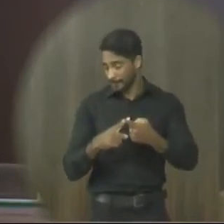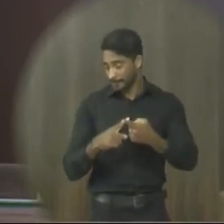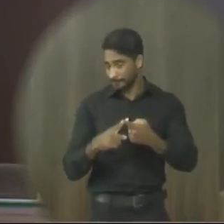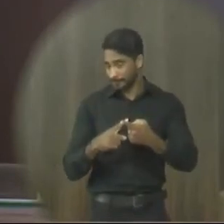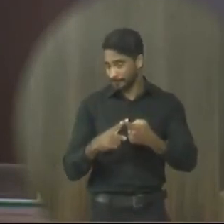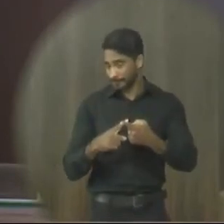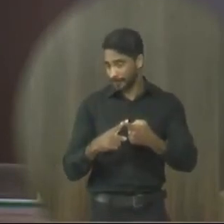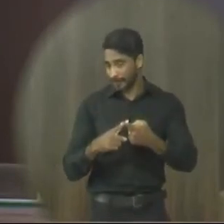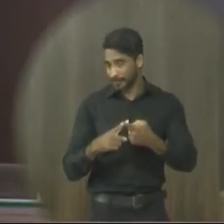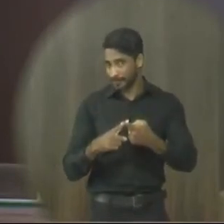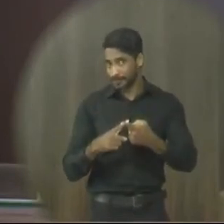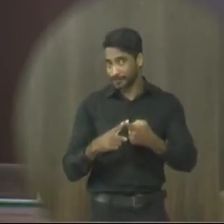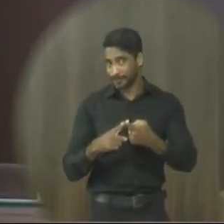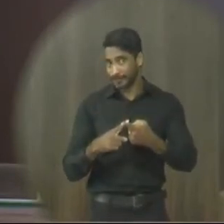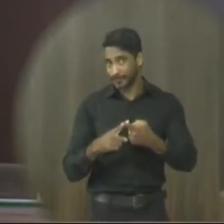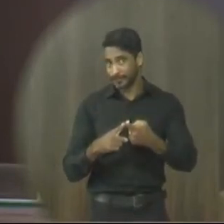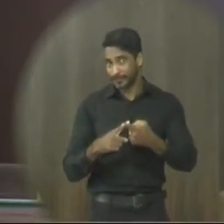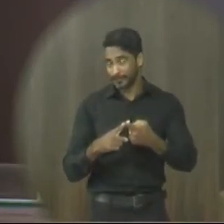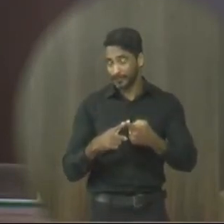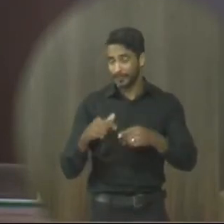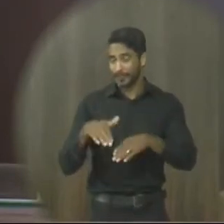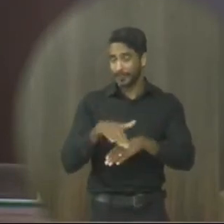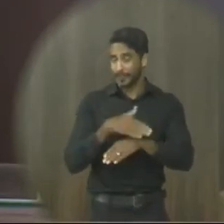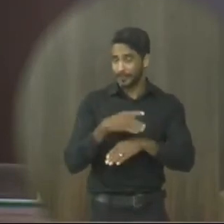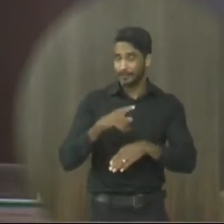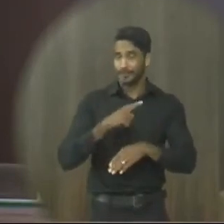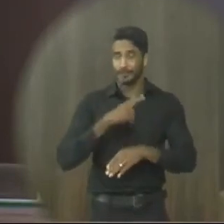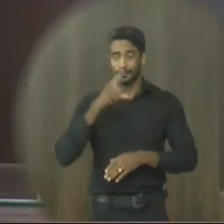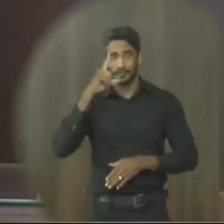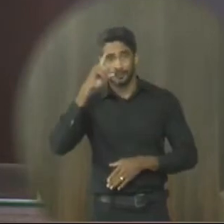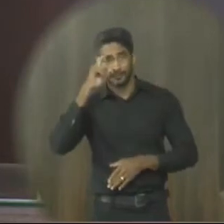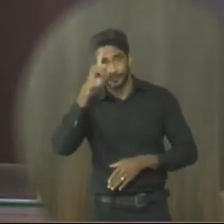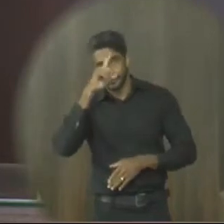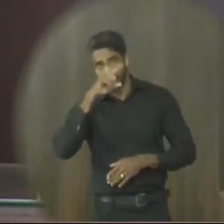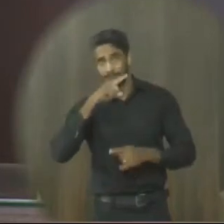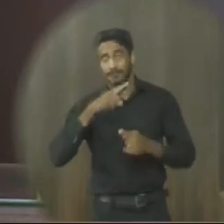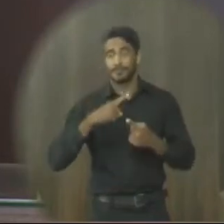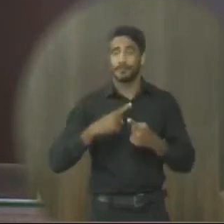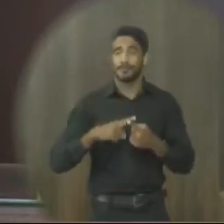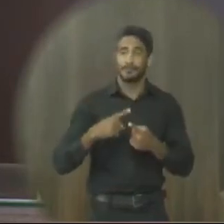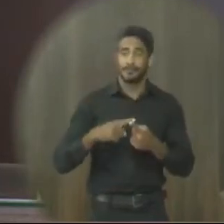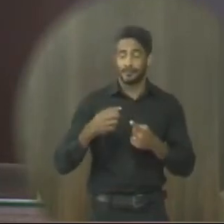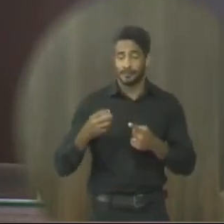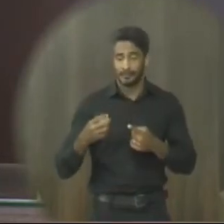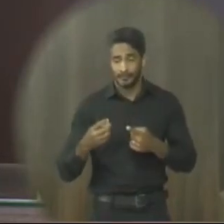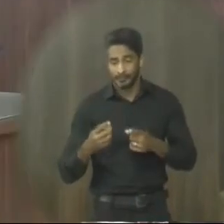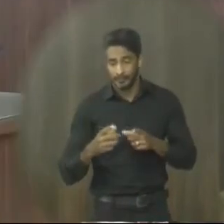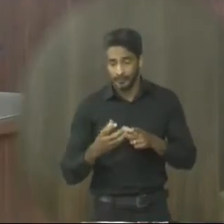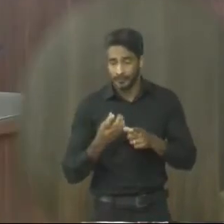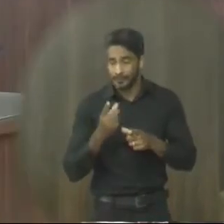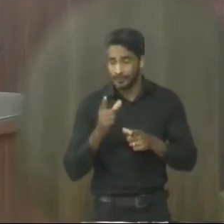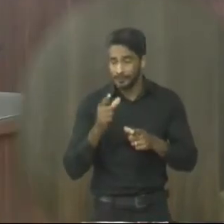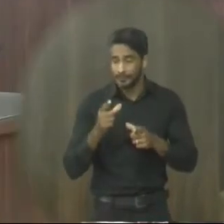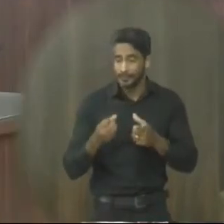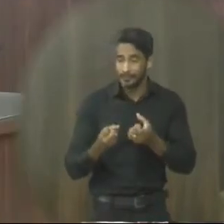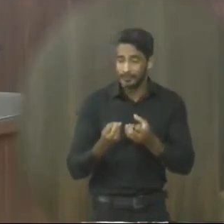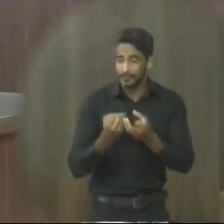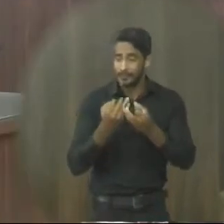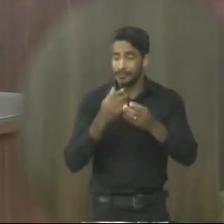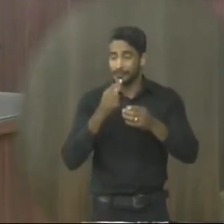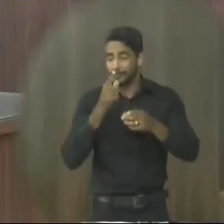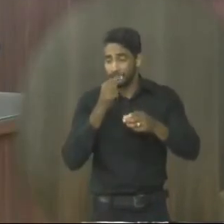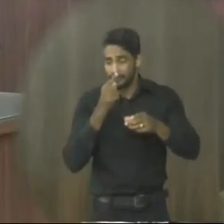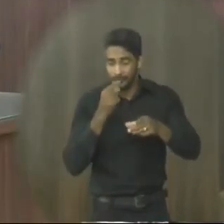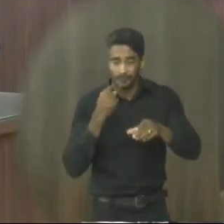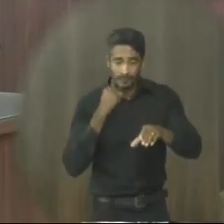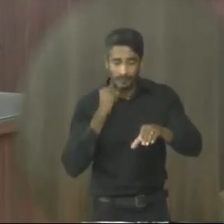a transfegabilidade na rua encontra-se difícil devido-se à grande quantidade de esgoto e buracos em